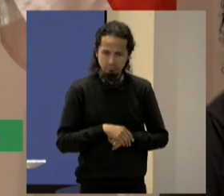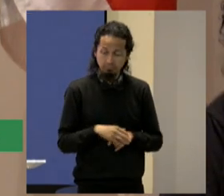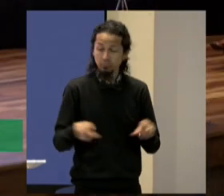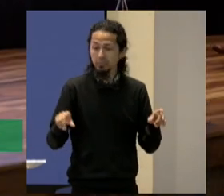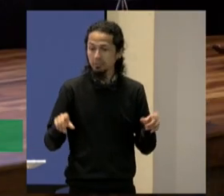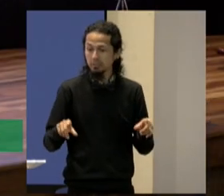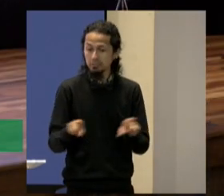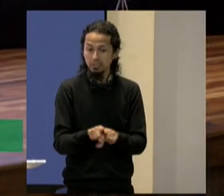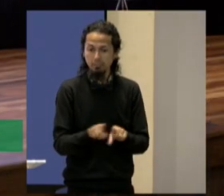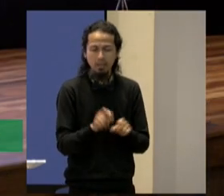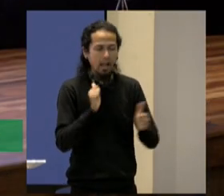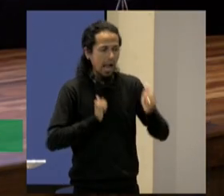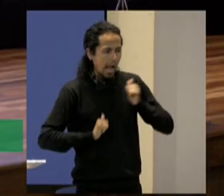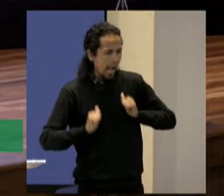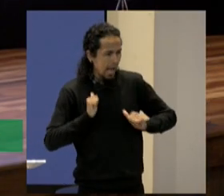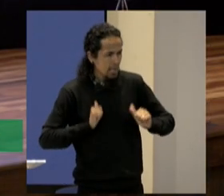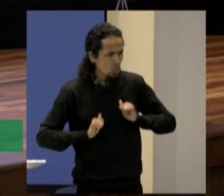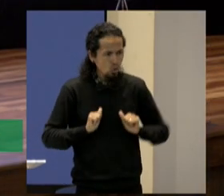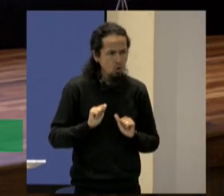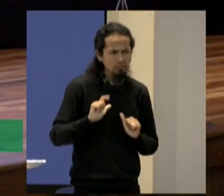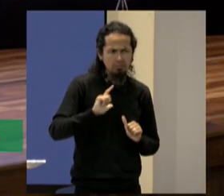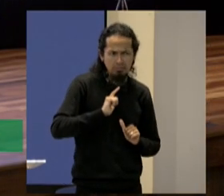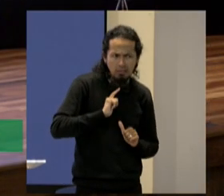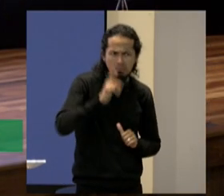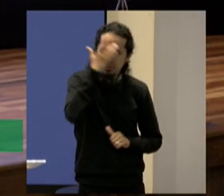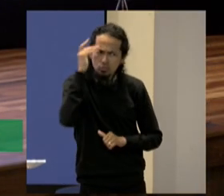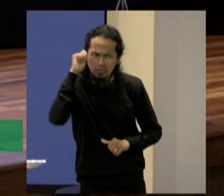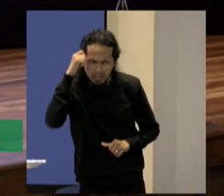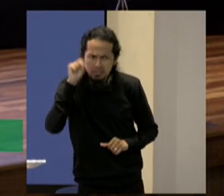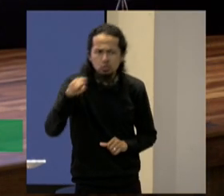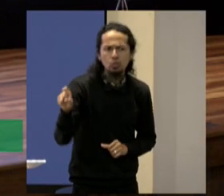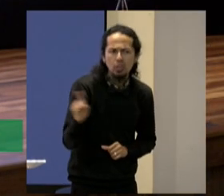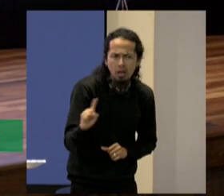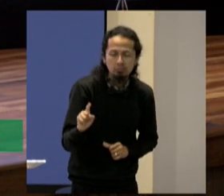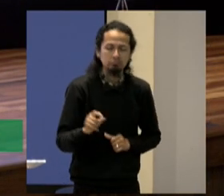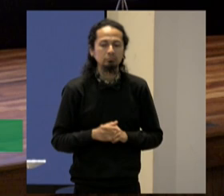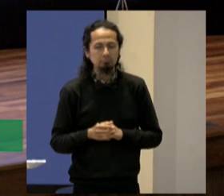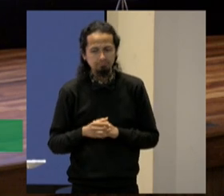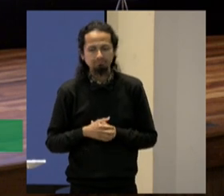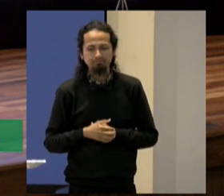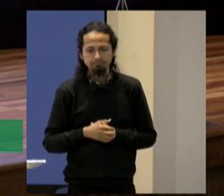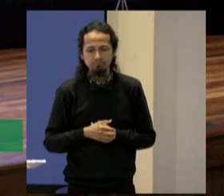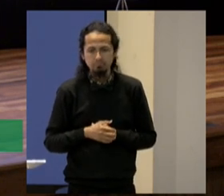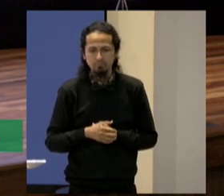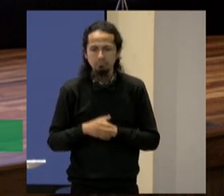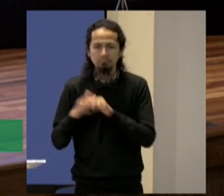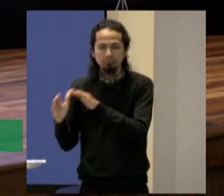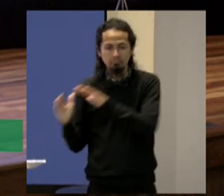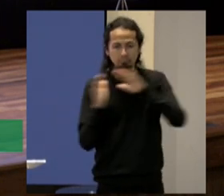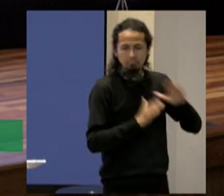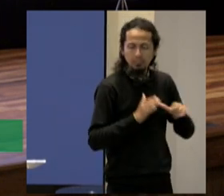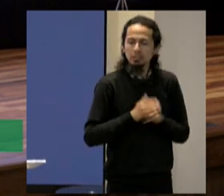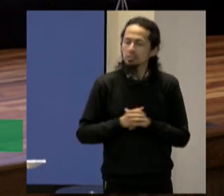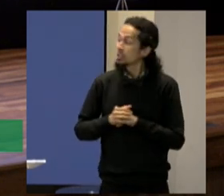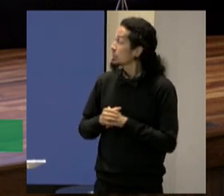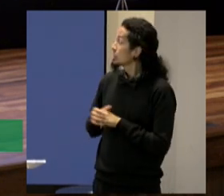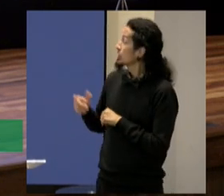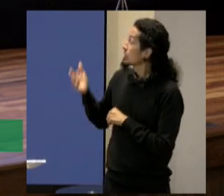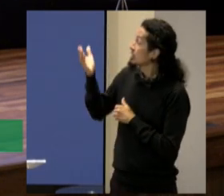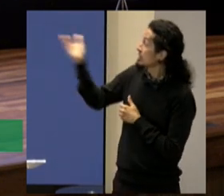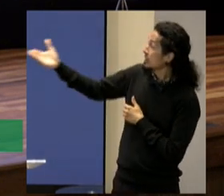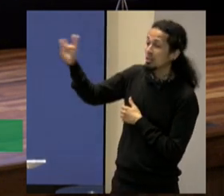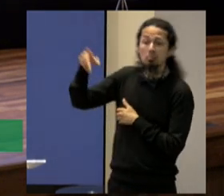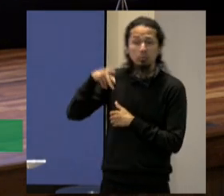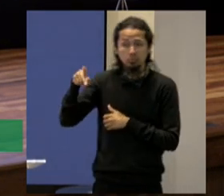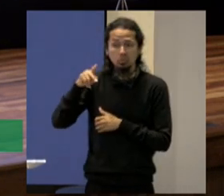importância. Aí a gente traz também, pensando, o professor de ciências, que é um homem branco,